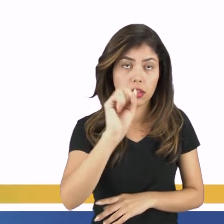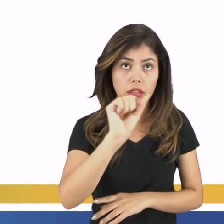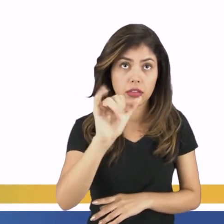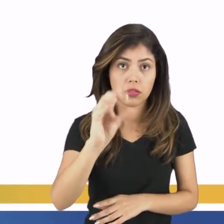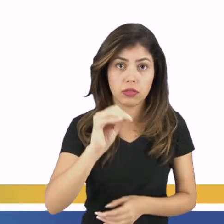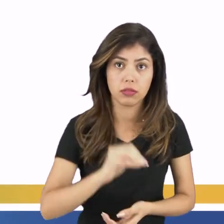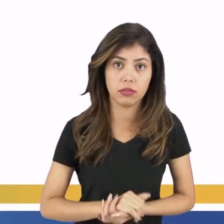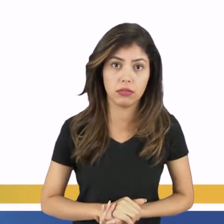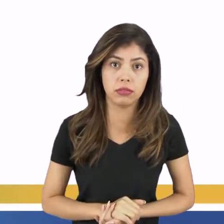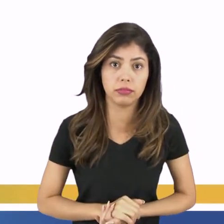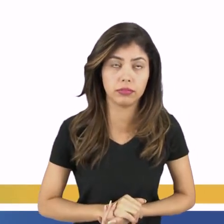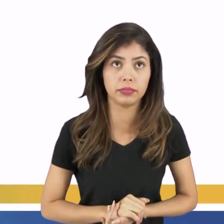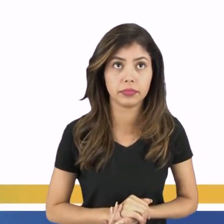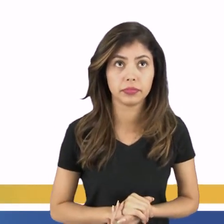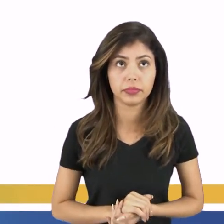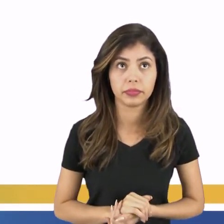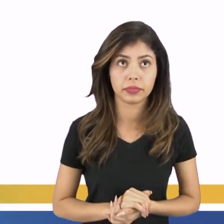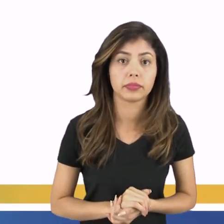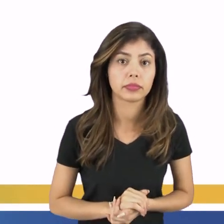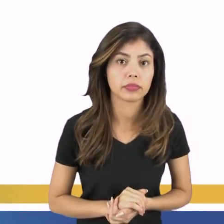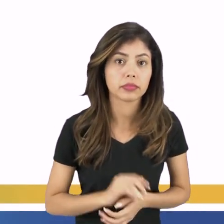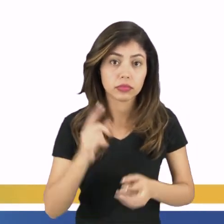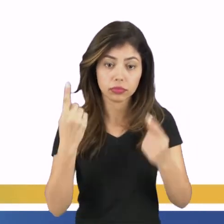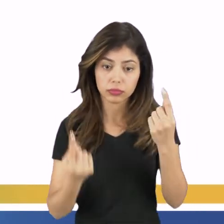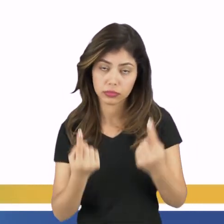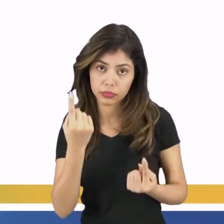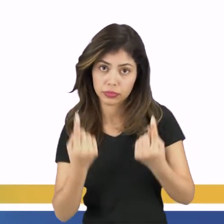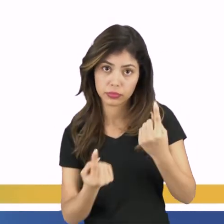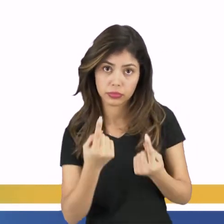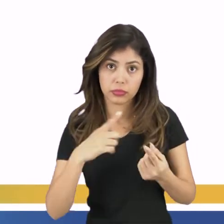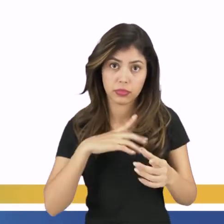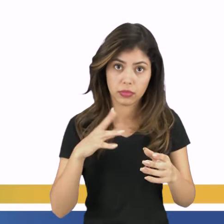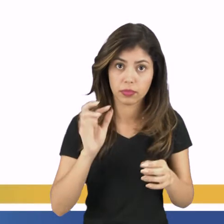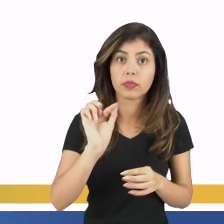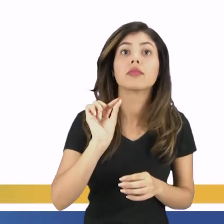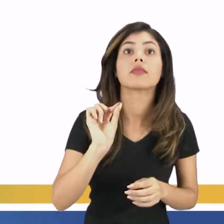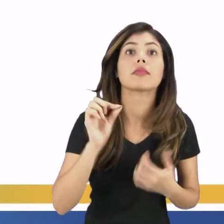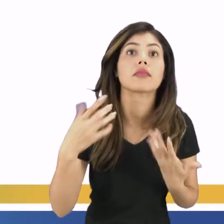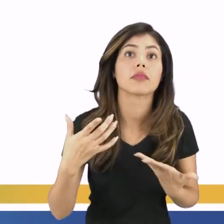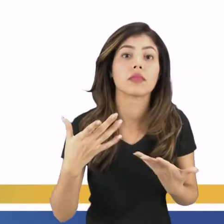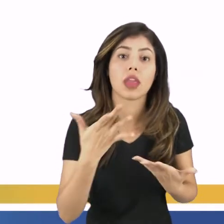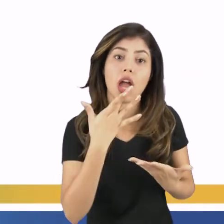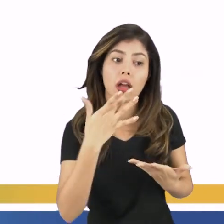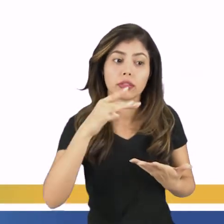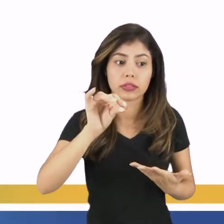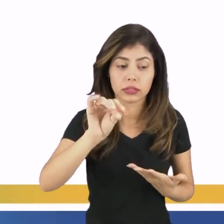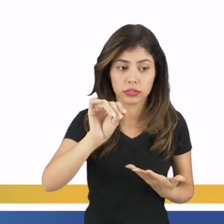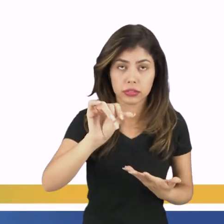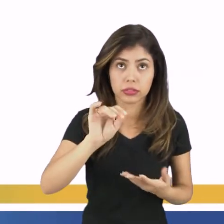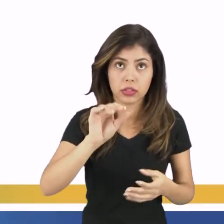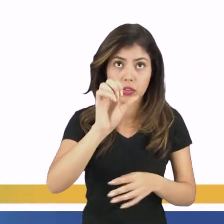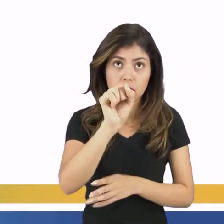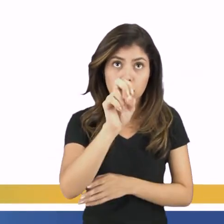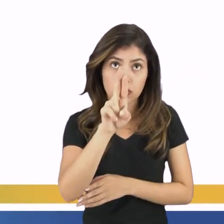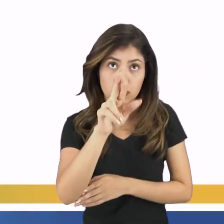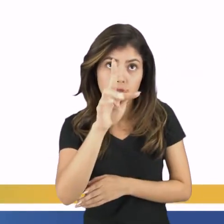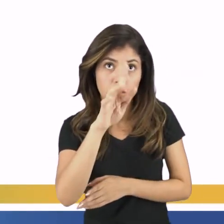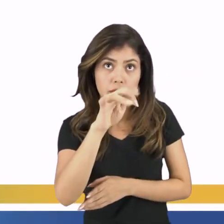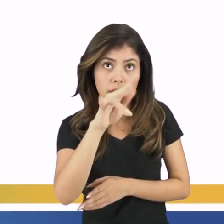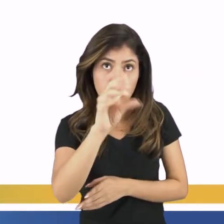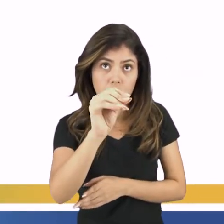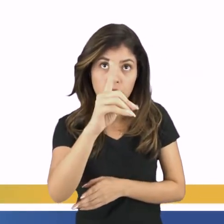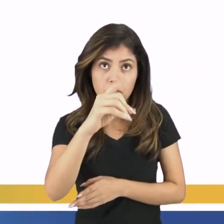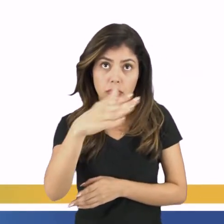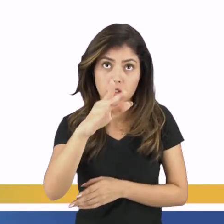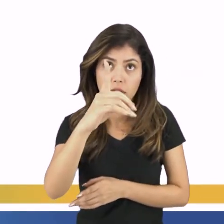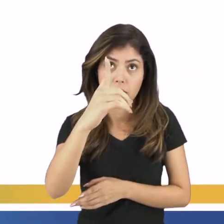2KOH. Reagiram entre si, temos a formação de um sal chamado sulfeto de potássio